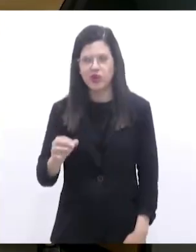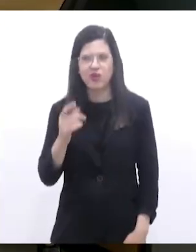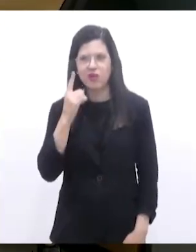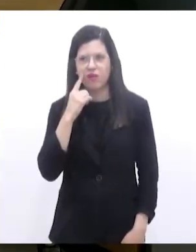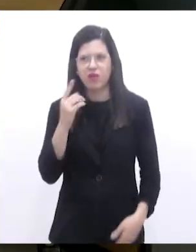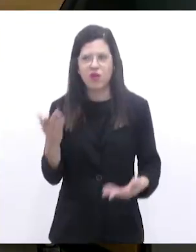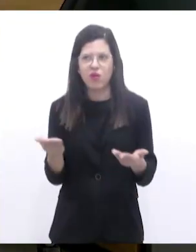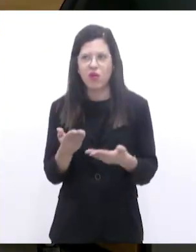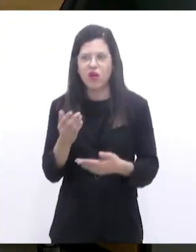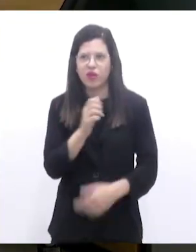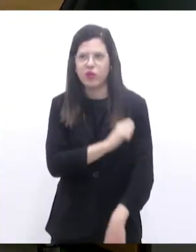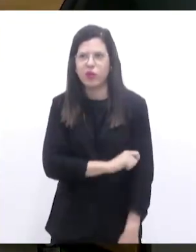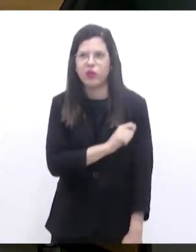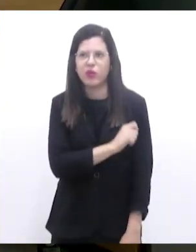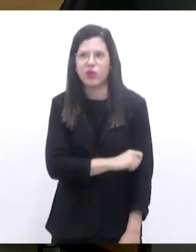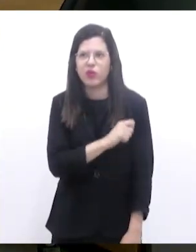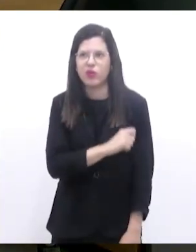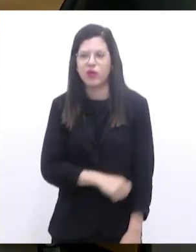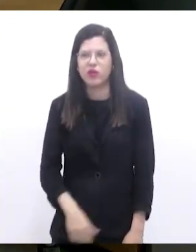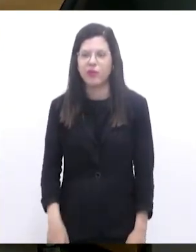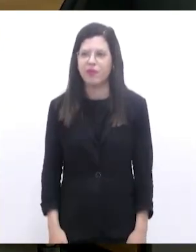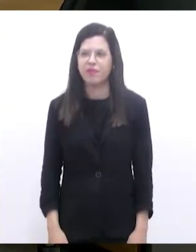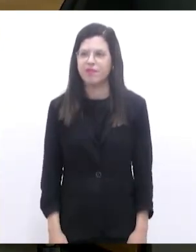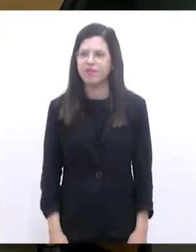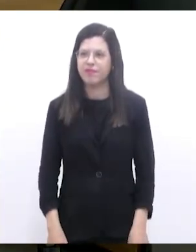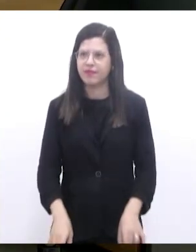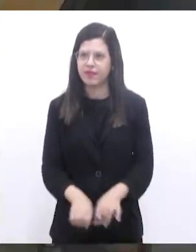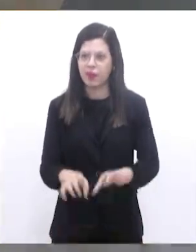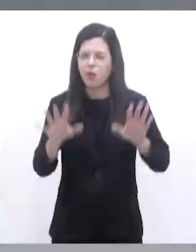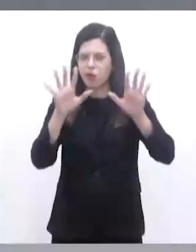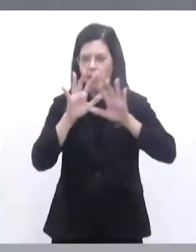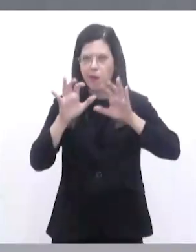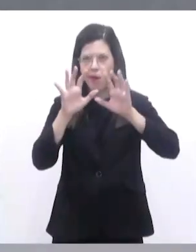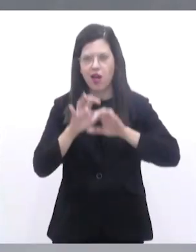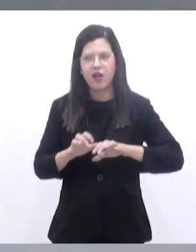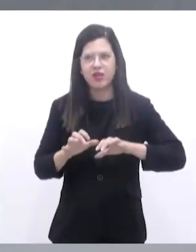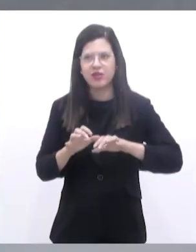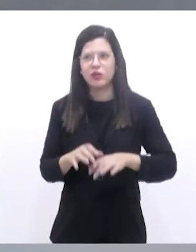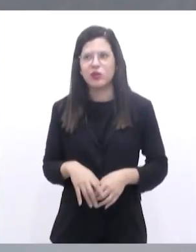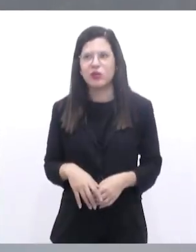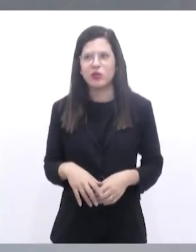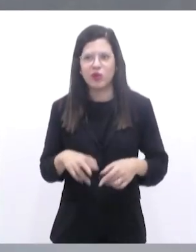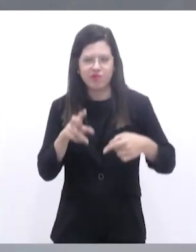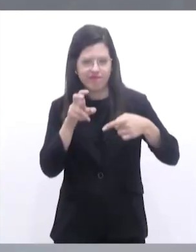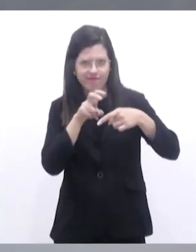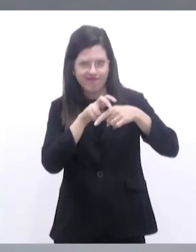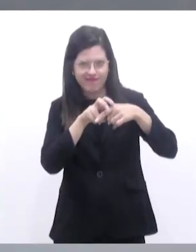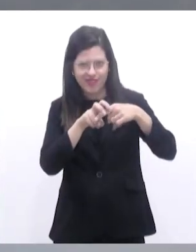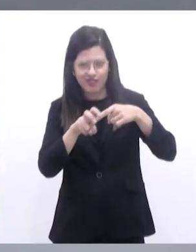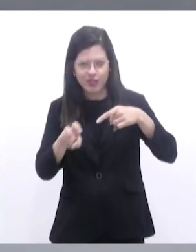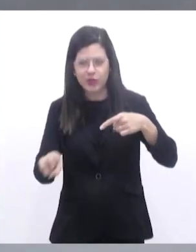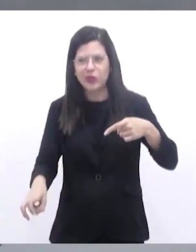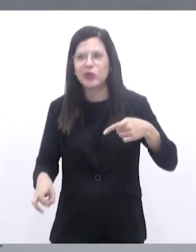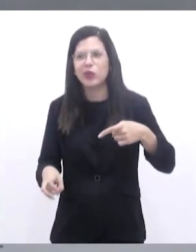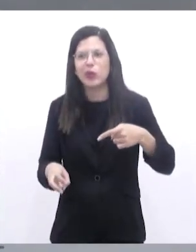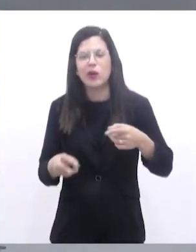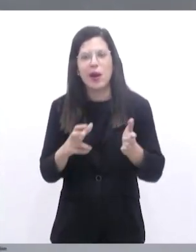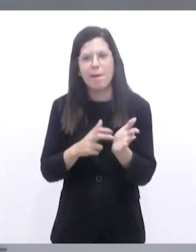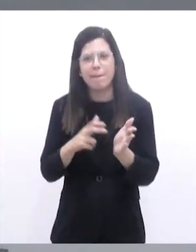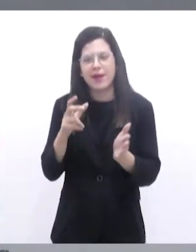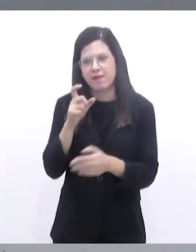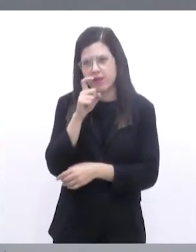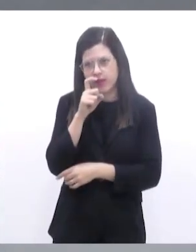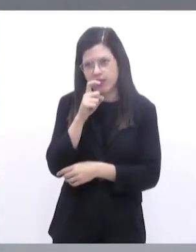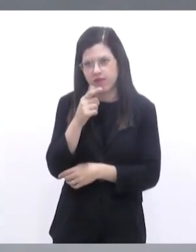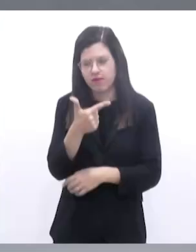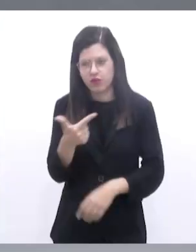está o tempo aqui no Rio de Janeiro. Rio também, o dia amanheceu nublado, você vê imagens aí do Pão de Açúcar, uma manhã fria, nesse momento